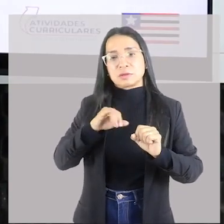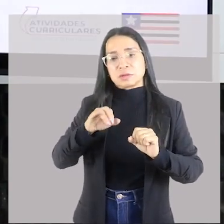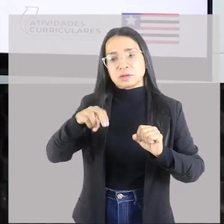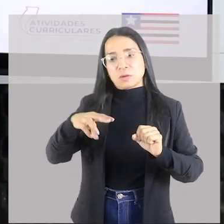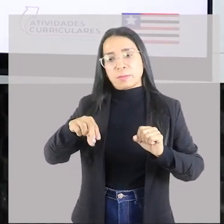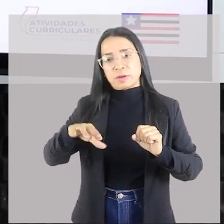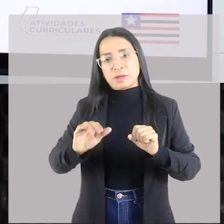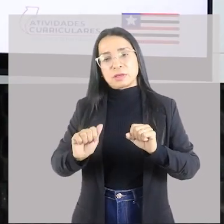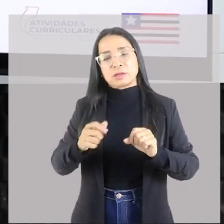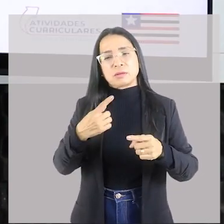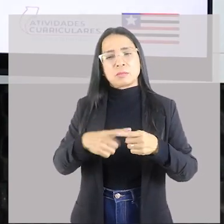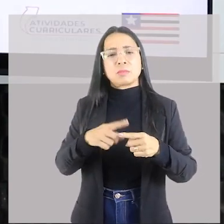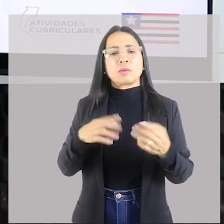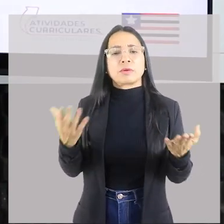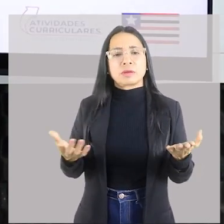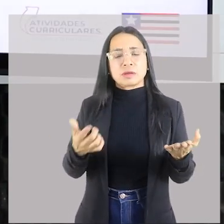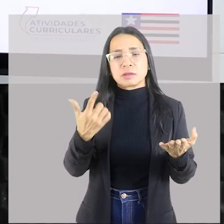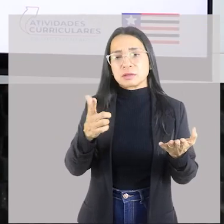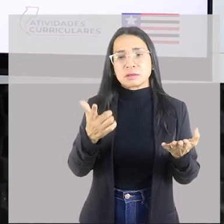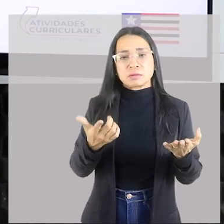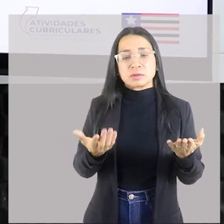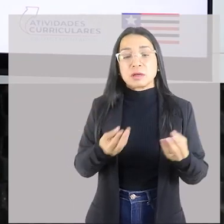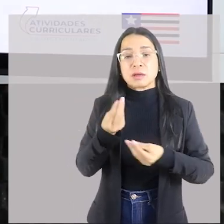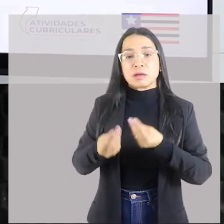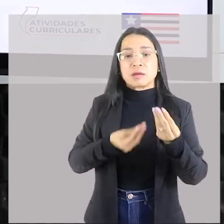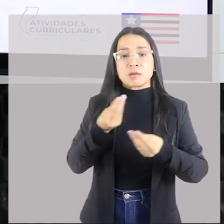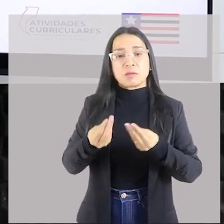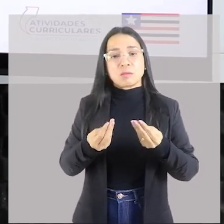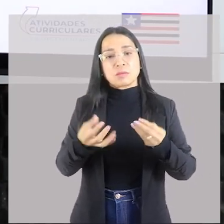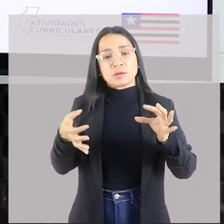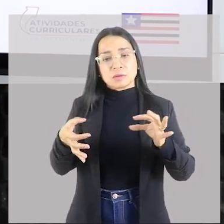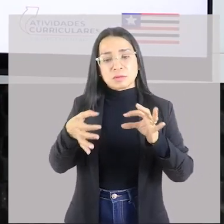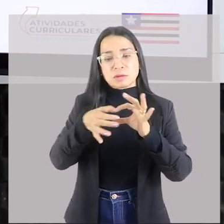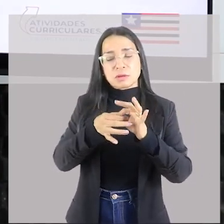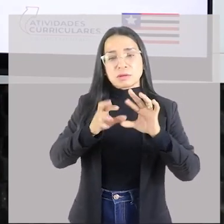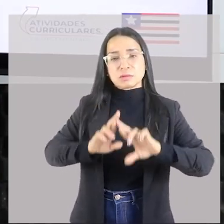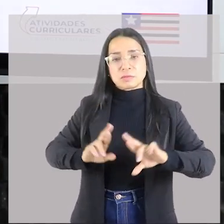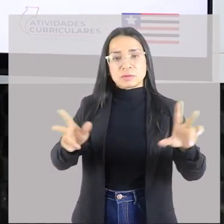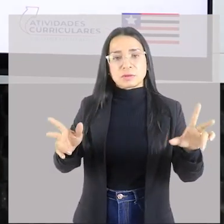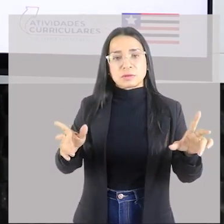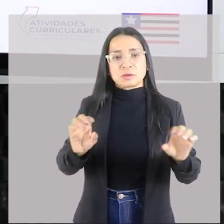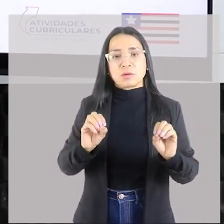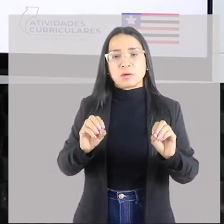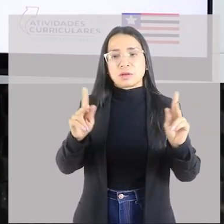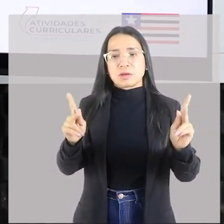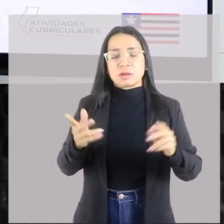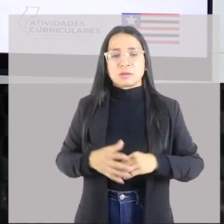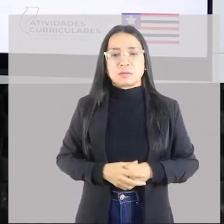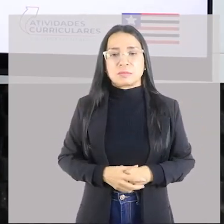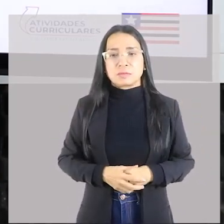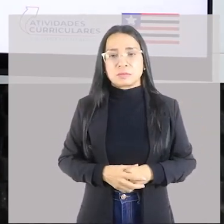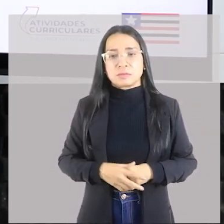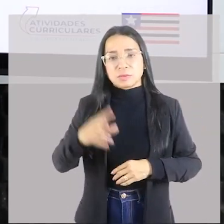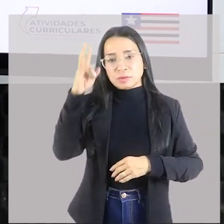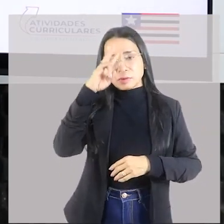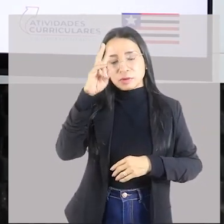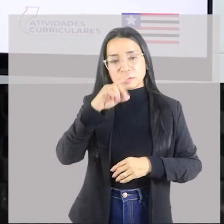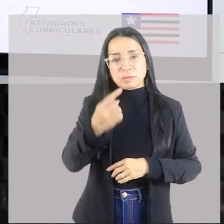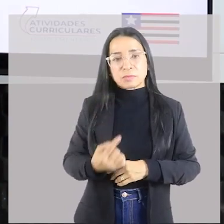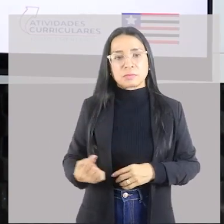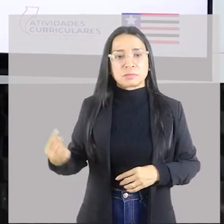isomeria. Por quê? Porque você não tem aquela condição de ter os ligantes diferentes. Tá certo? Só lembrando bem